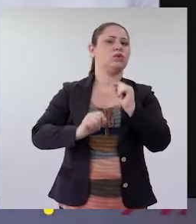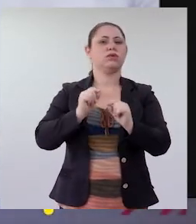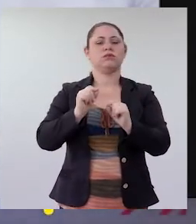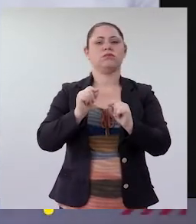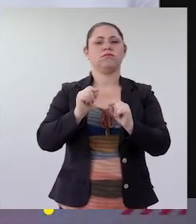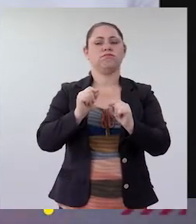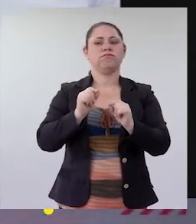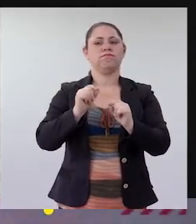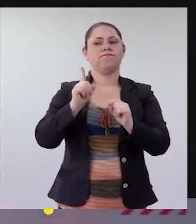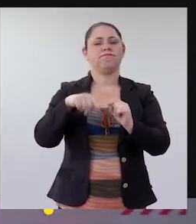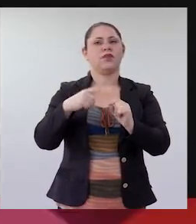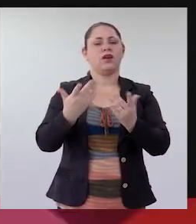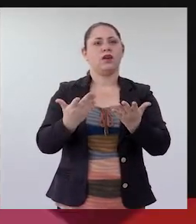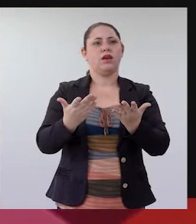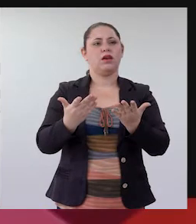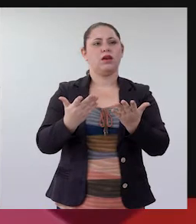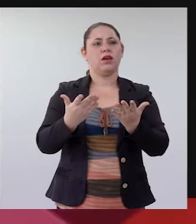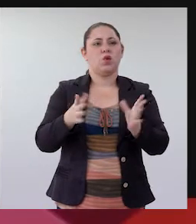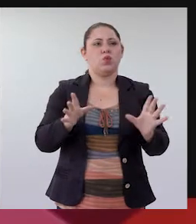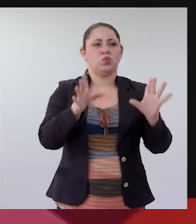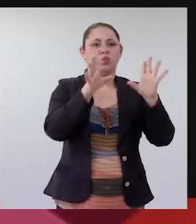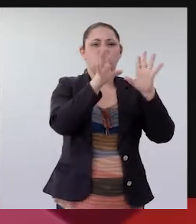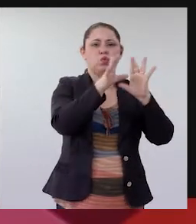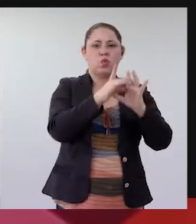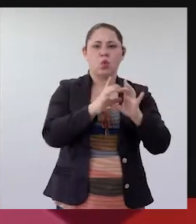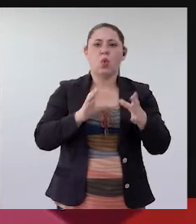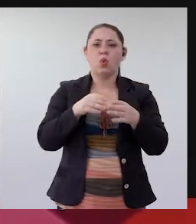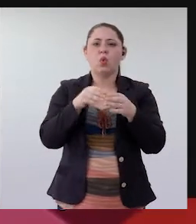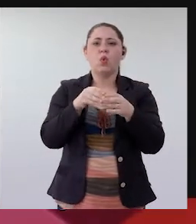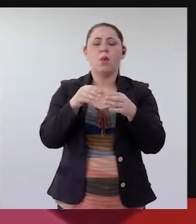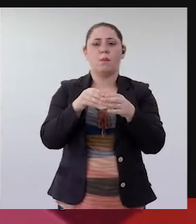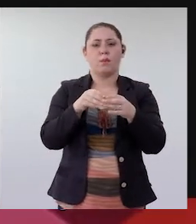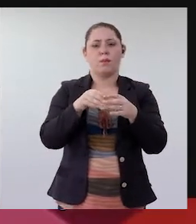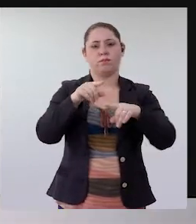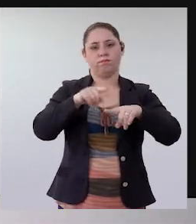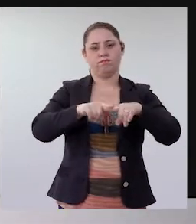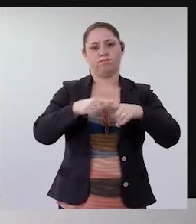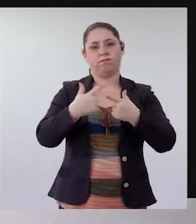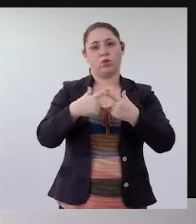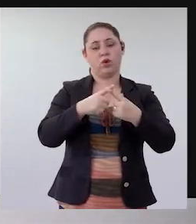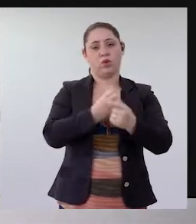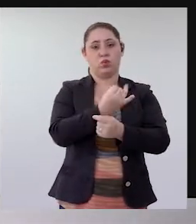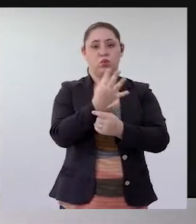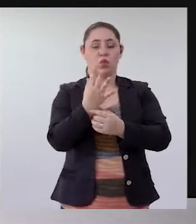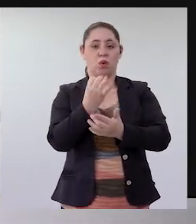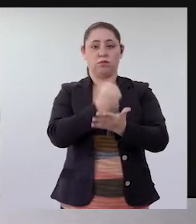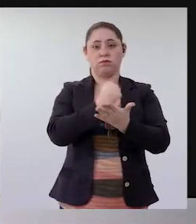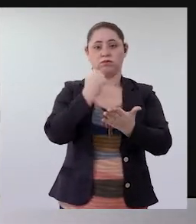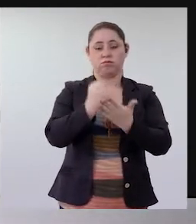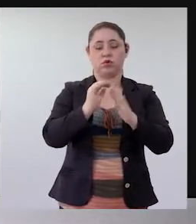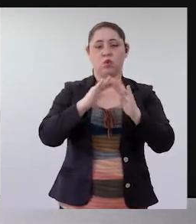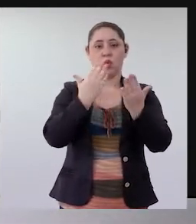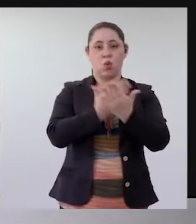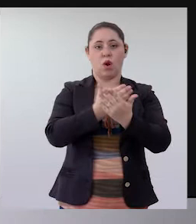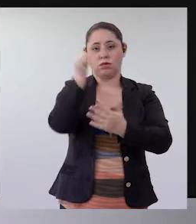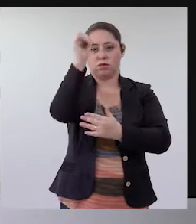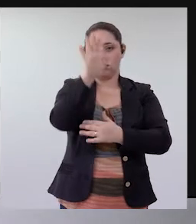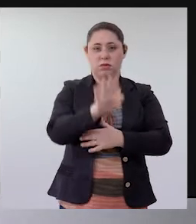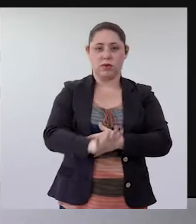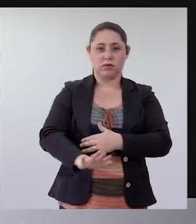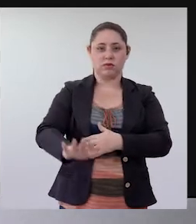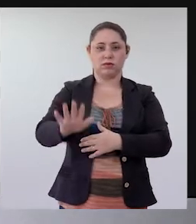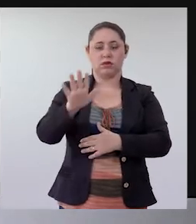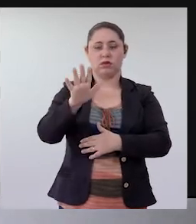que ele é um conjunto de fatores. Até porque esses dados também do Colégio Notarial do Brasil, né,